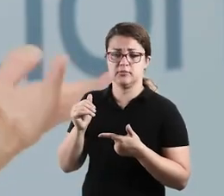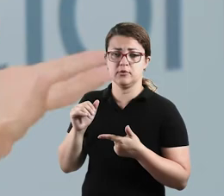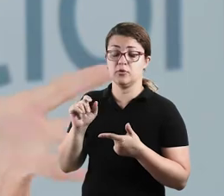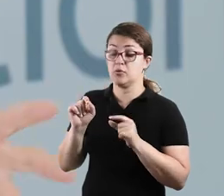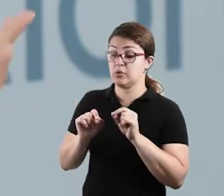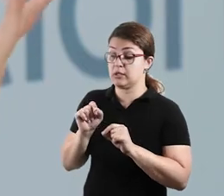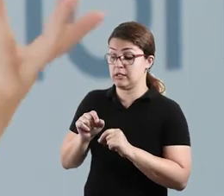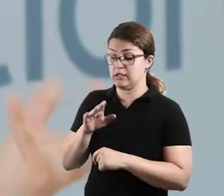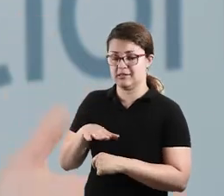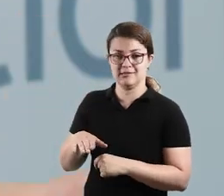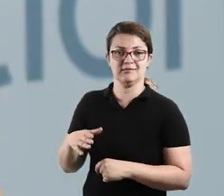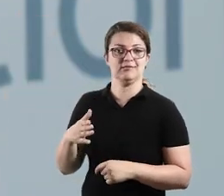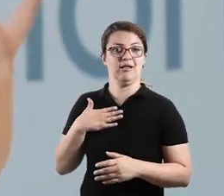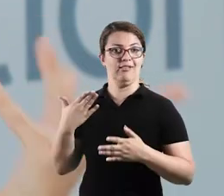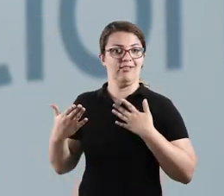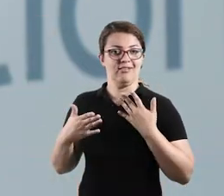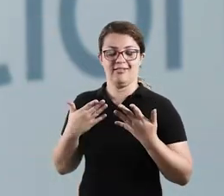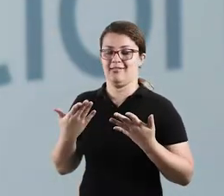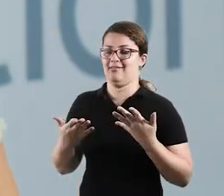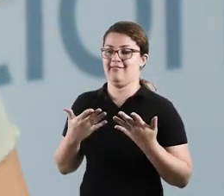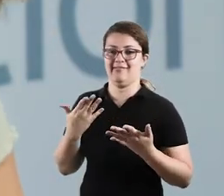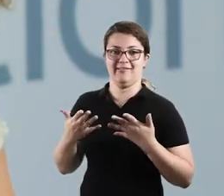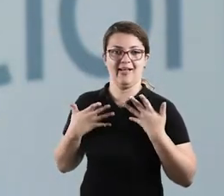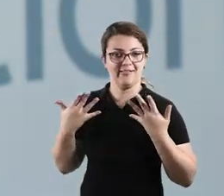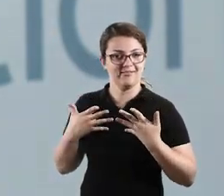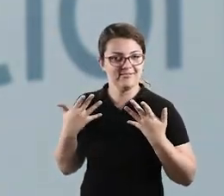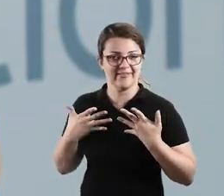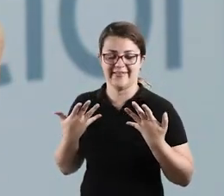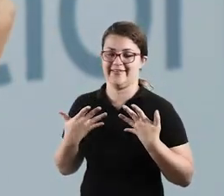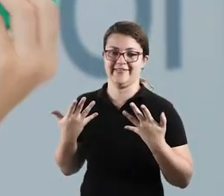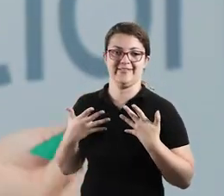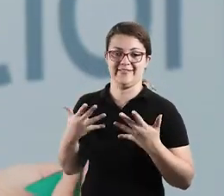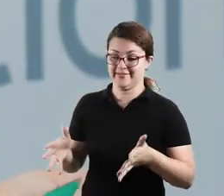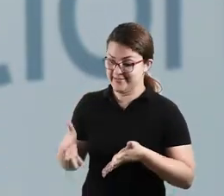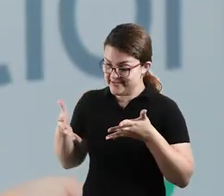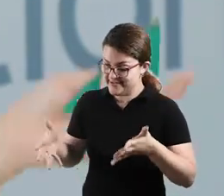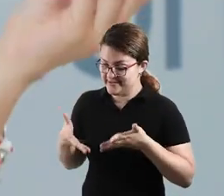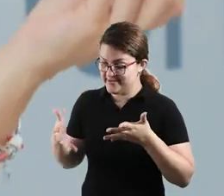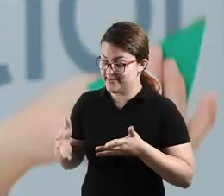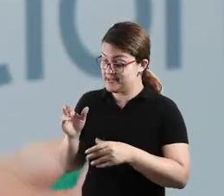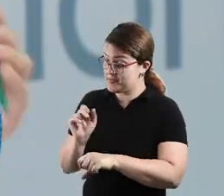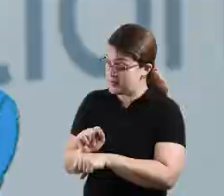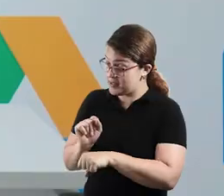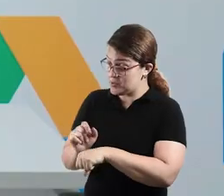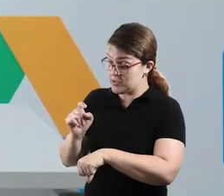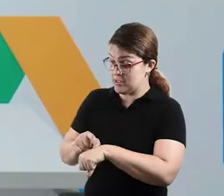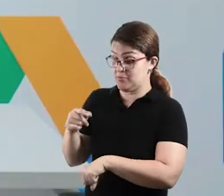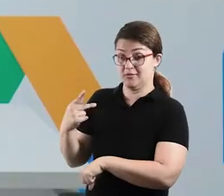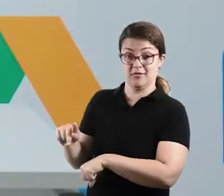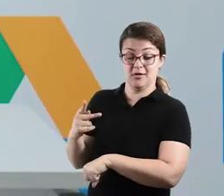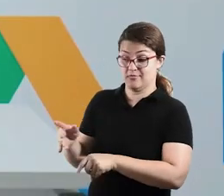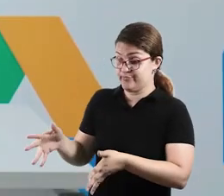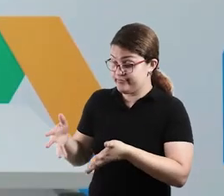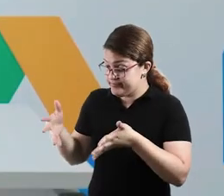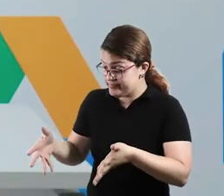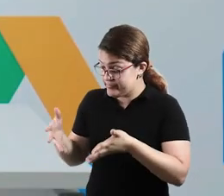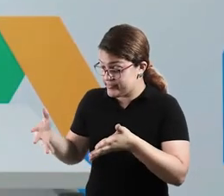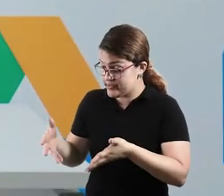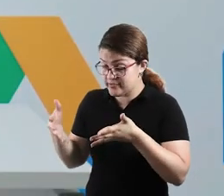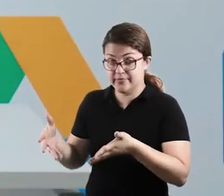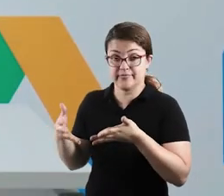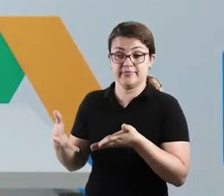criança aprenda de uma maneira leve, sem você precisar ficar forçando. Então, espere o momento dela, vai falando, vai